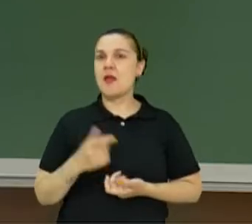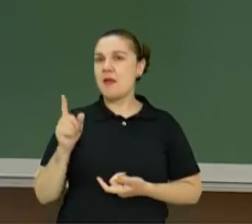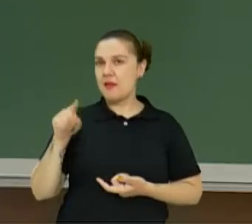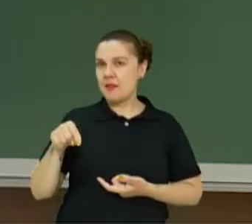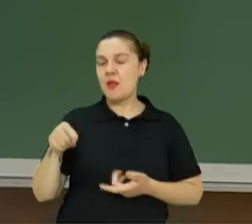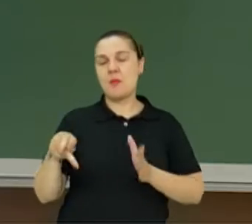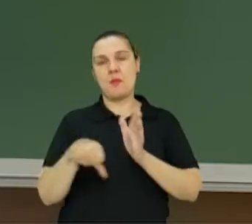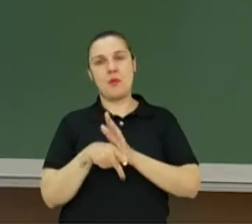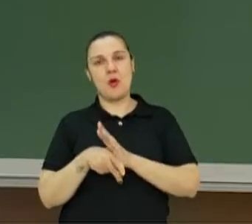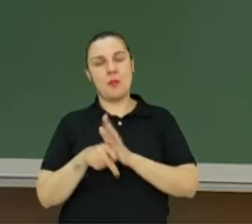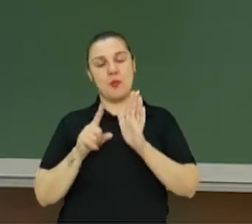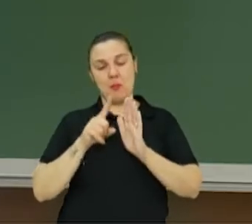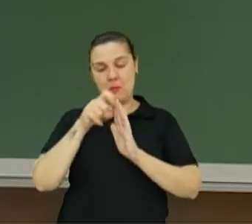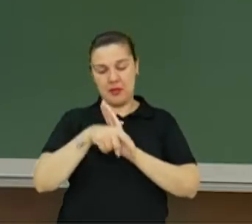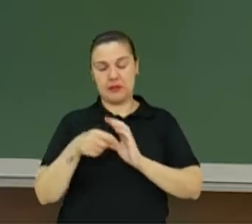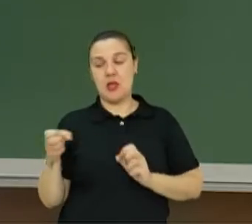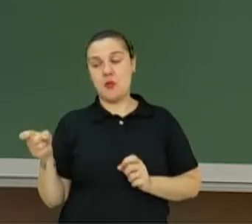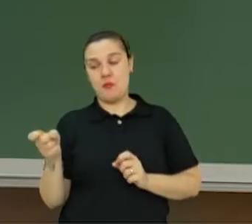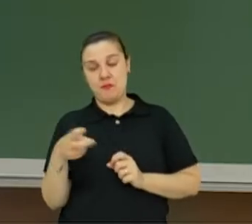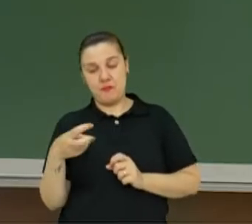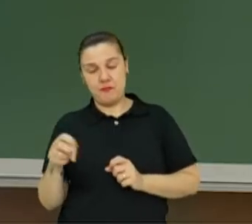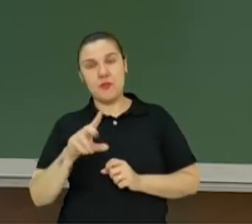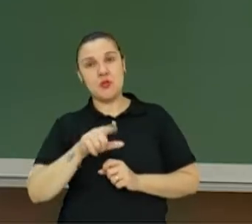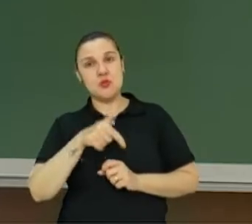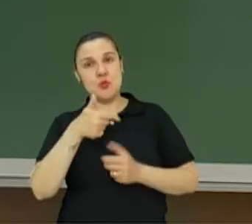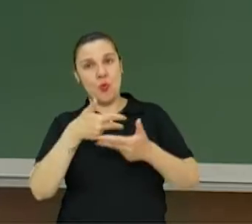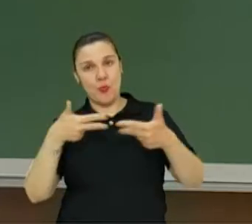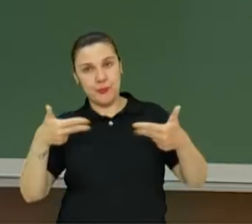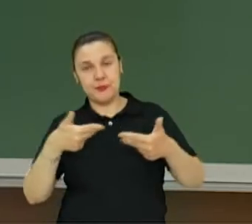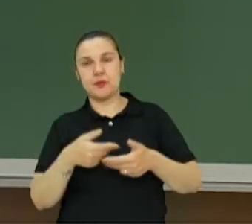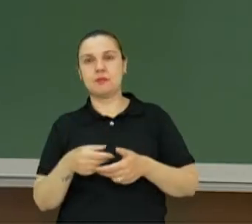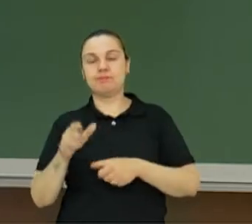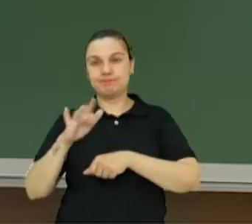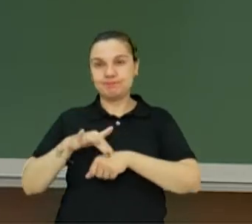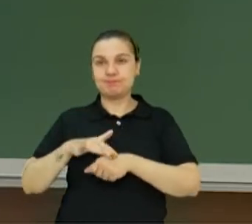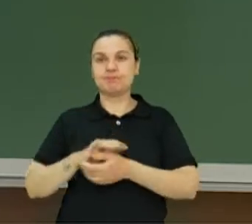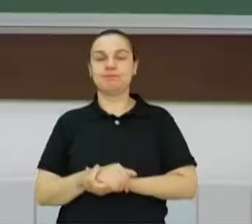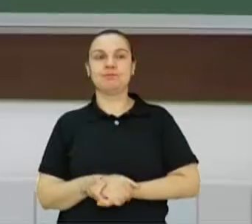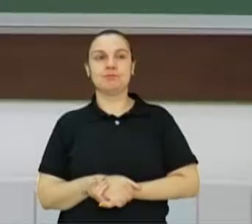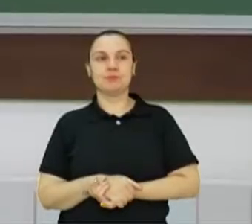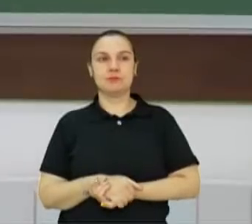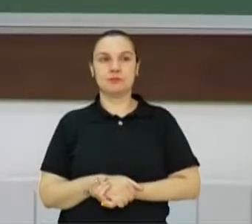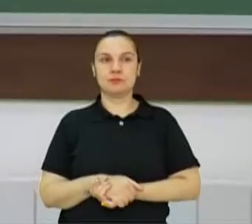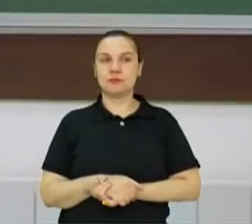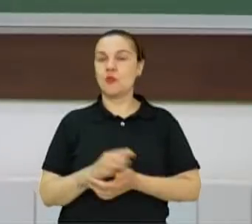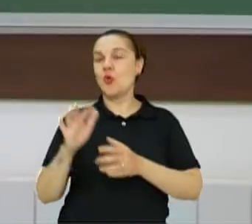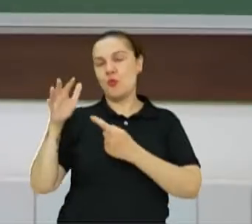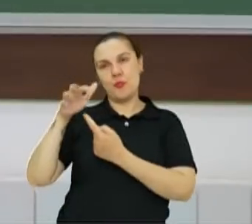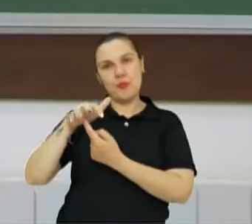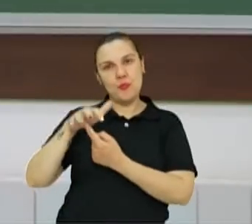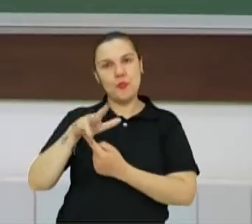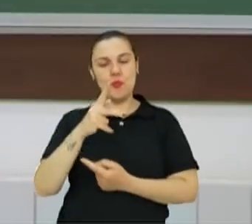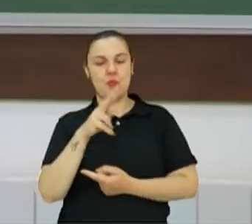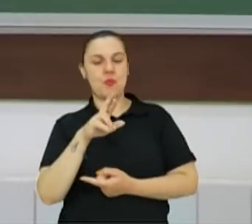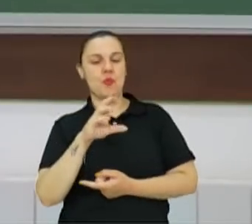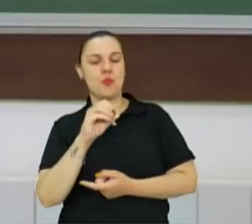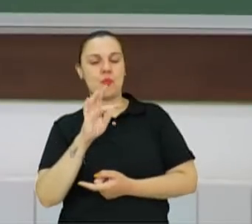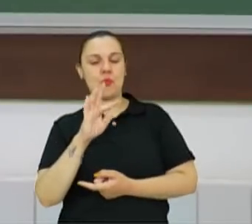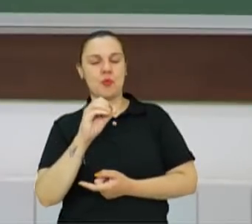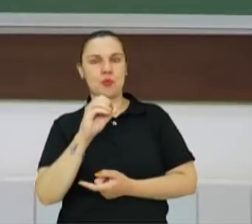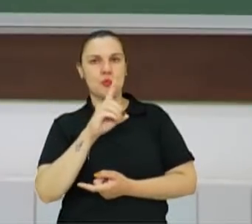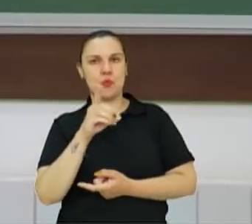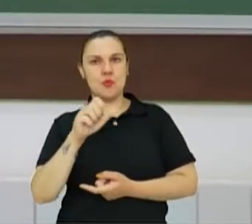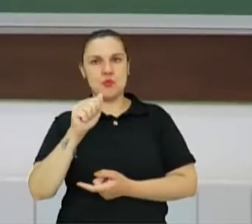agente causador é uma bactéria, se é um vírus ou se é outro agente patogênico, como um fungo, como um protozoário, como